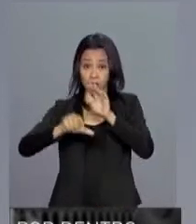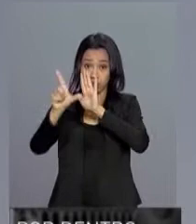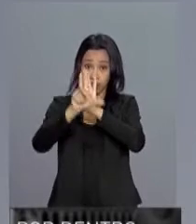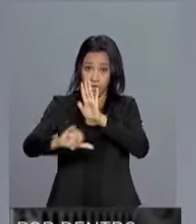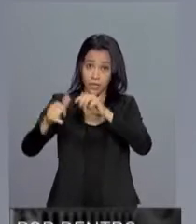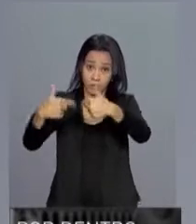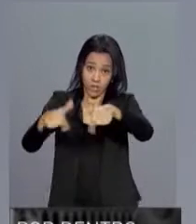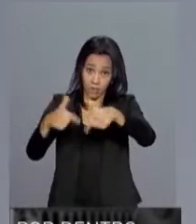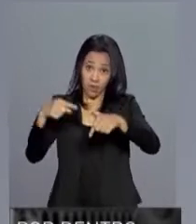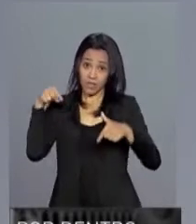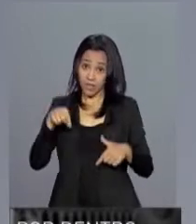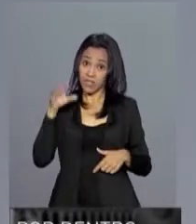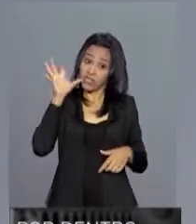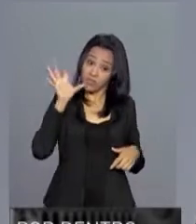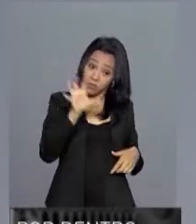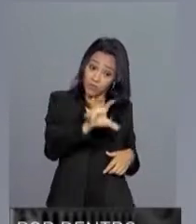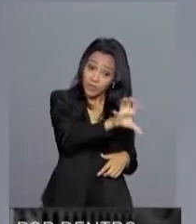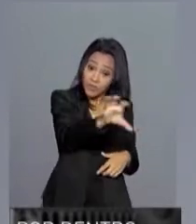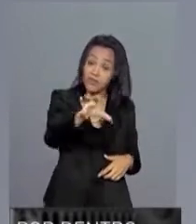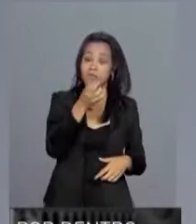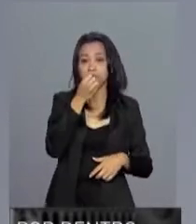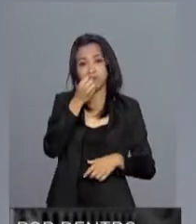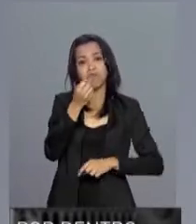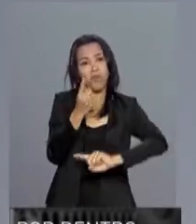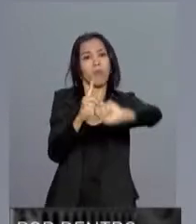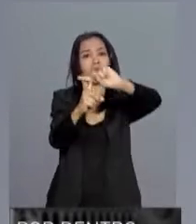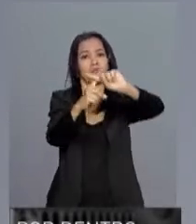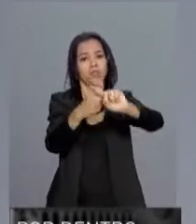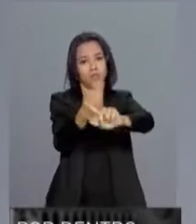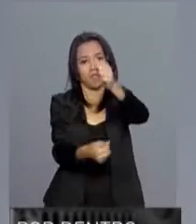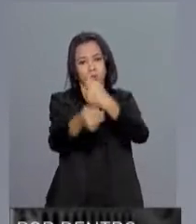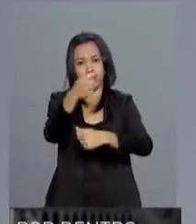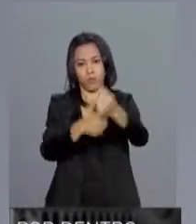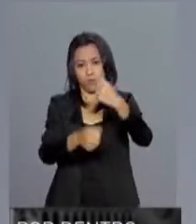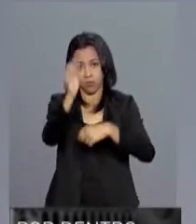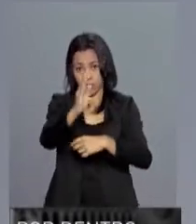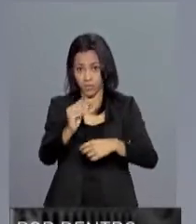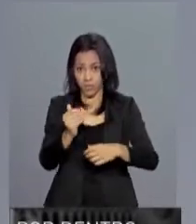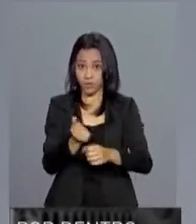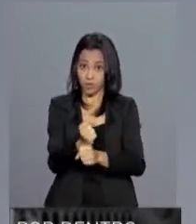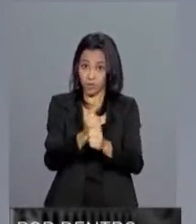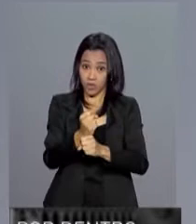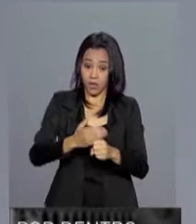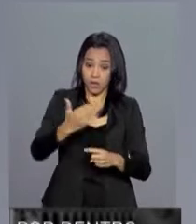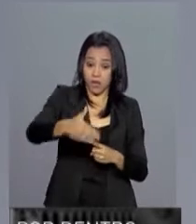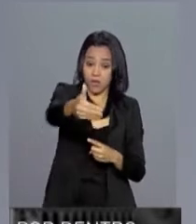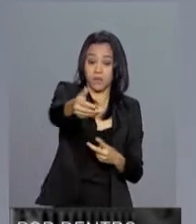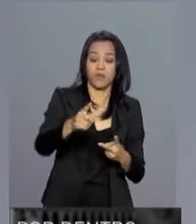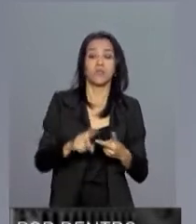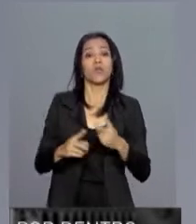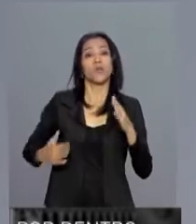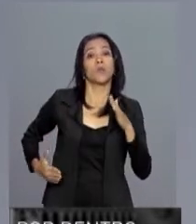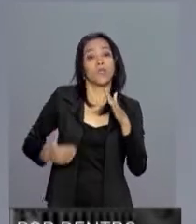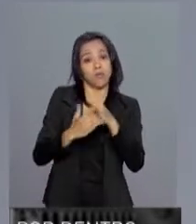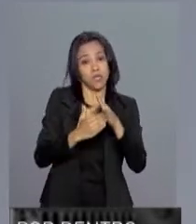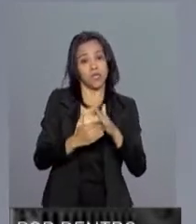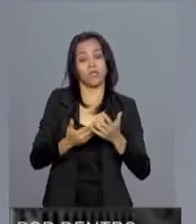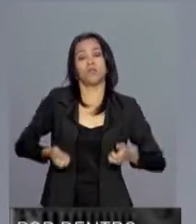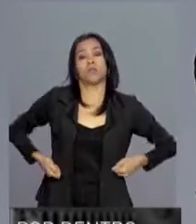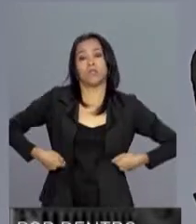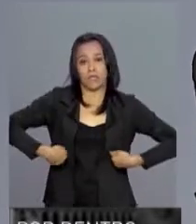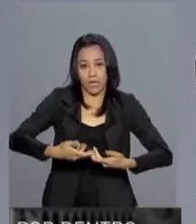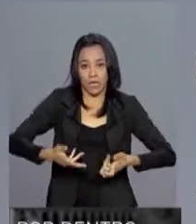positivo sobre a economia brasileira nos próximos anos também a pec do teto de gastos na que limita